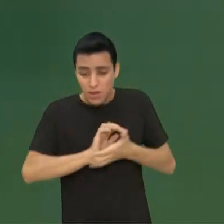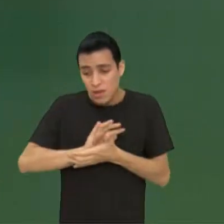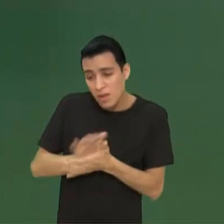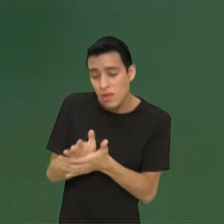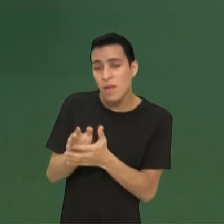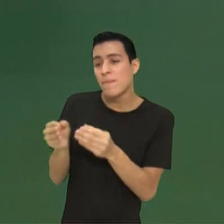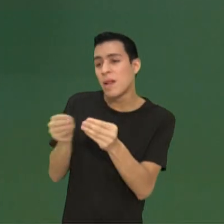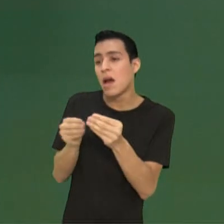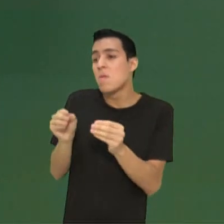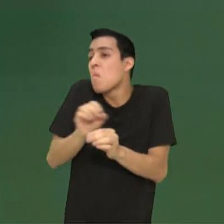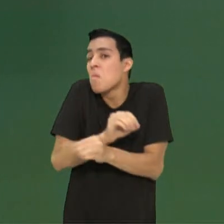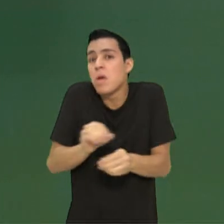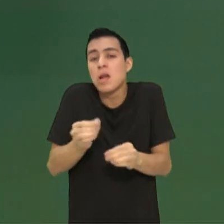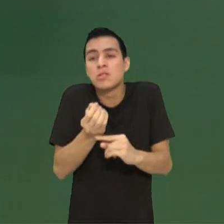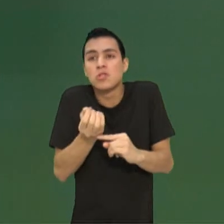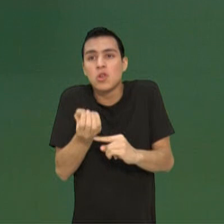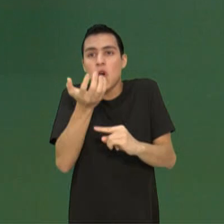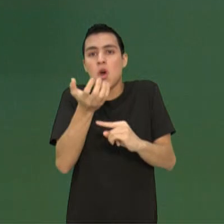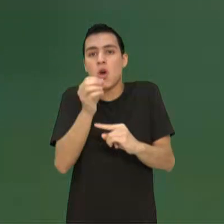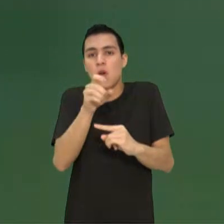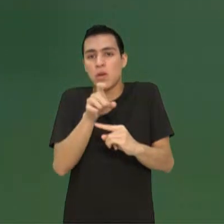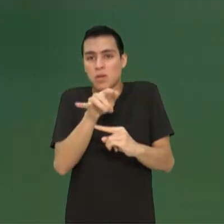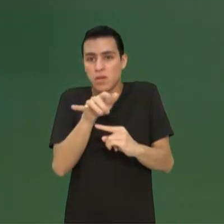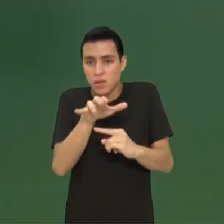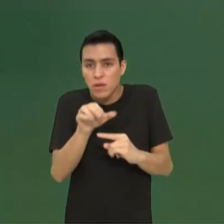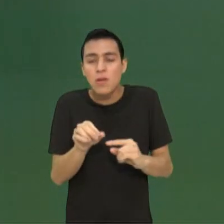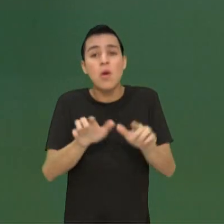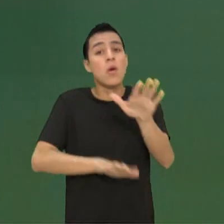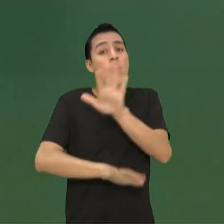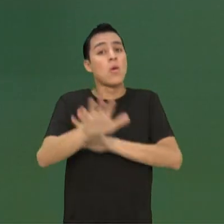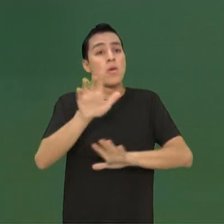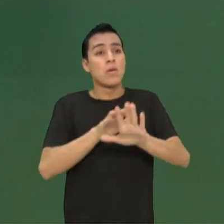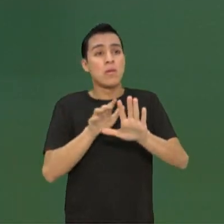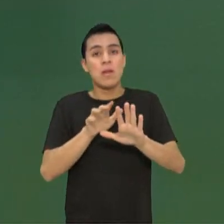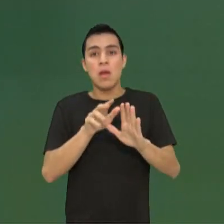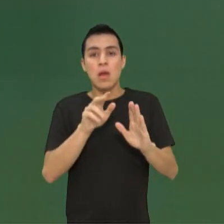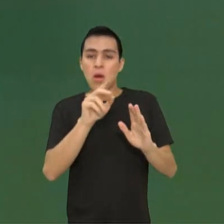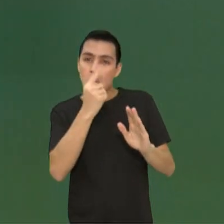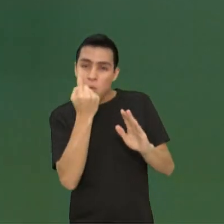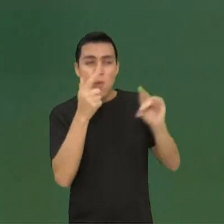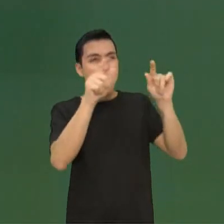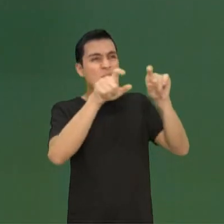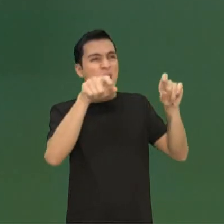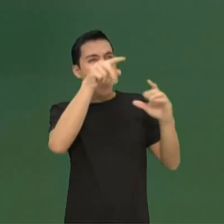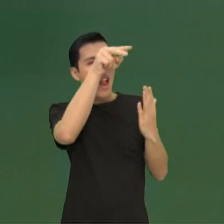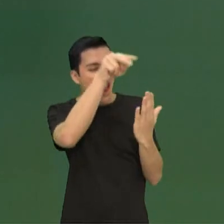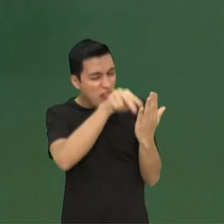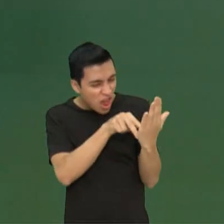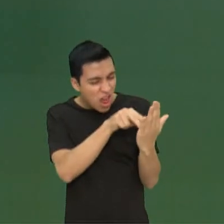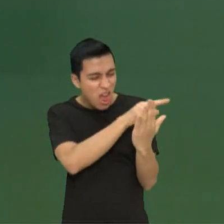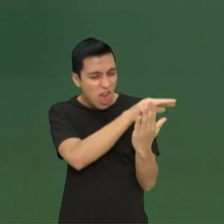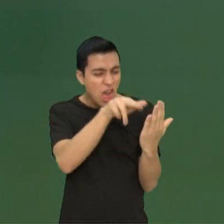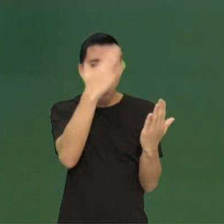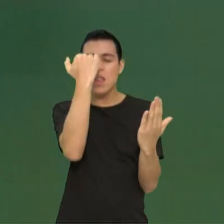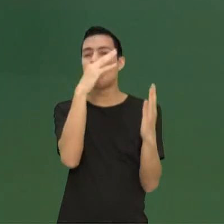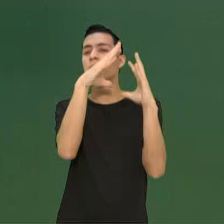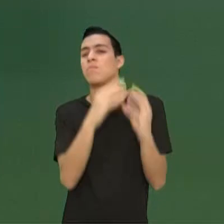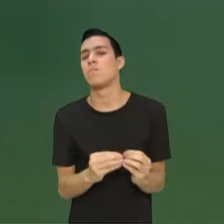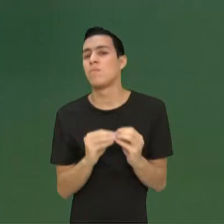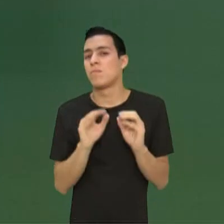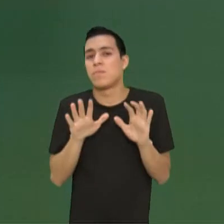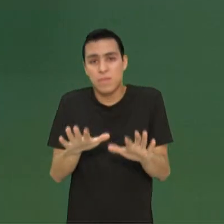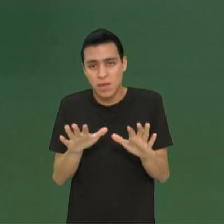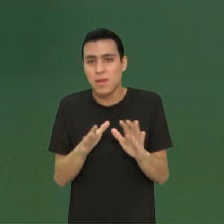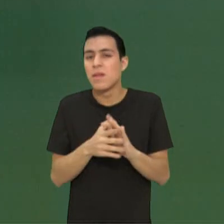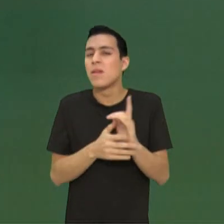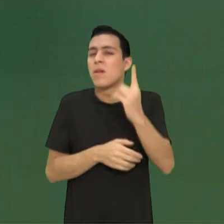oxigênio. Lembra que eu te expliquei nessa aula? Cuidado, não leia um título de uma notícia e ache que você sabe a notícia inteira.